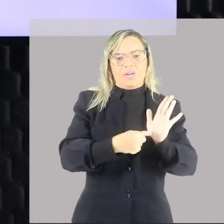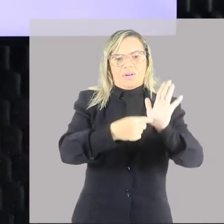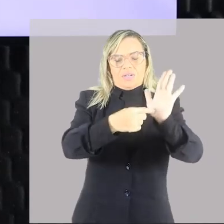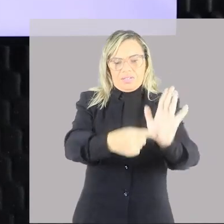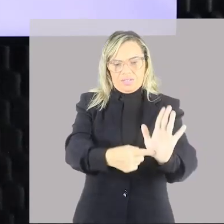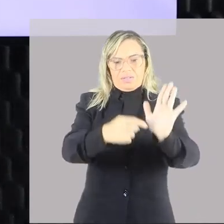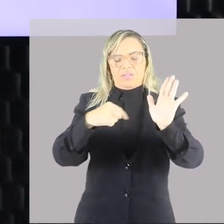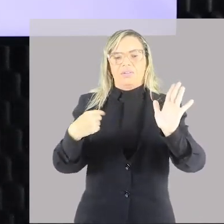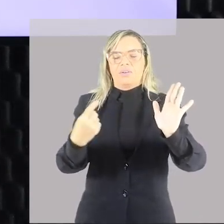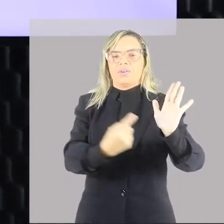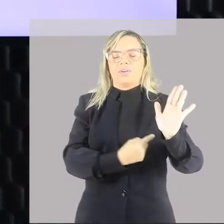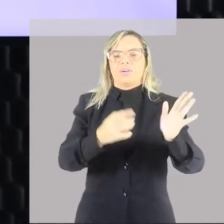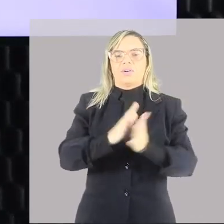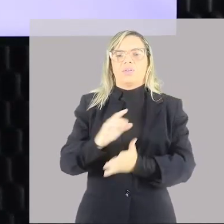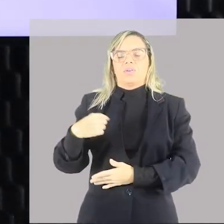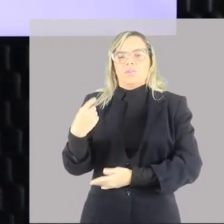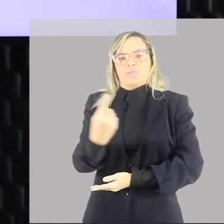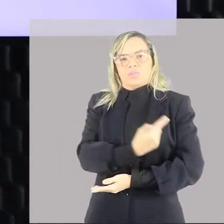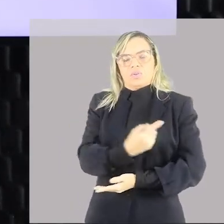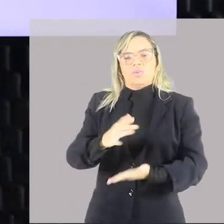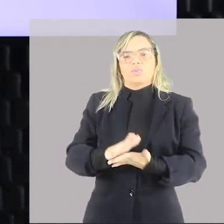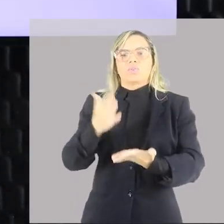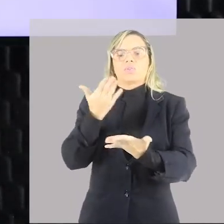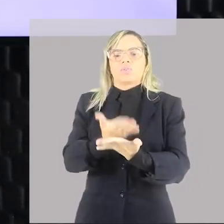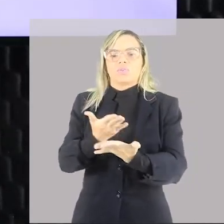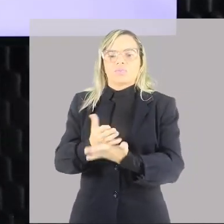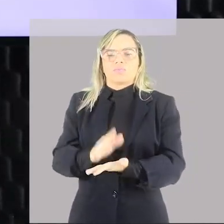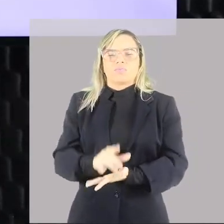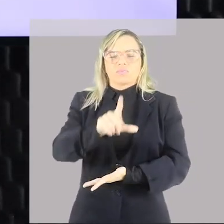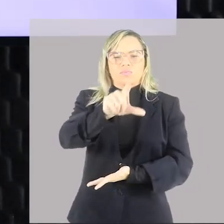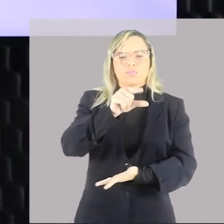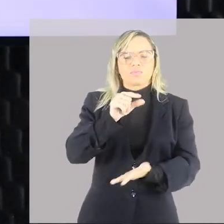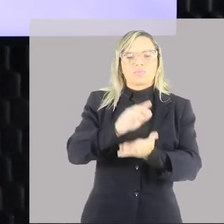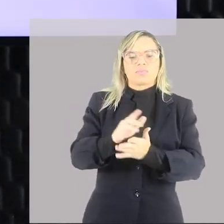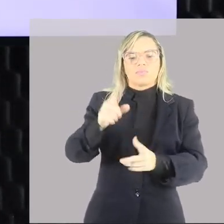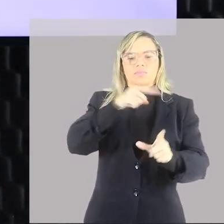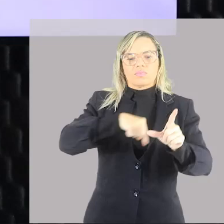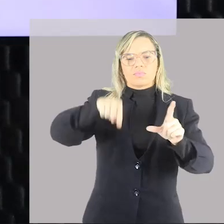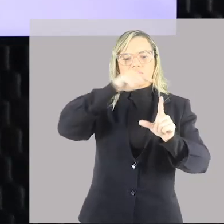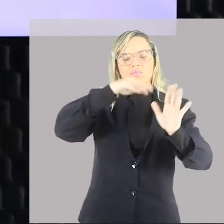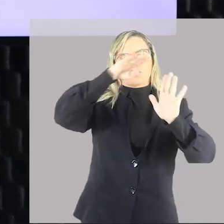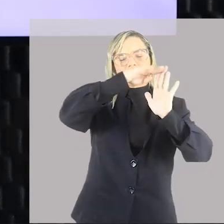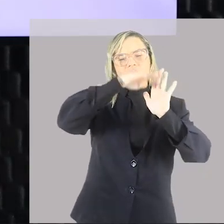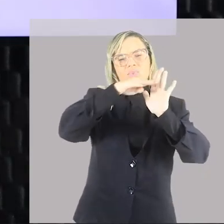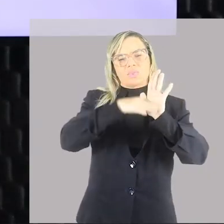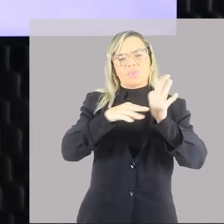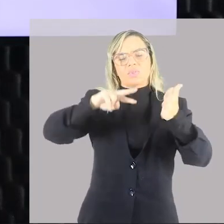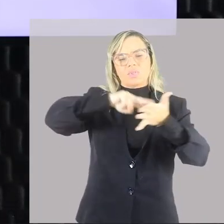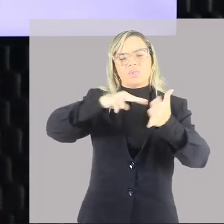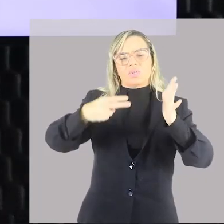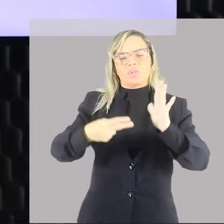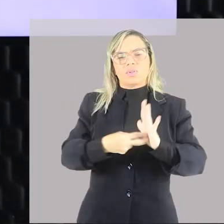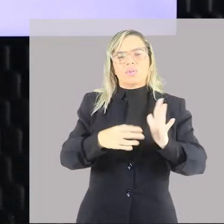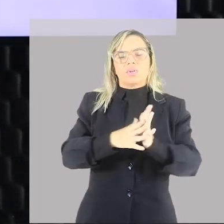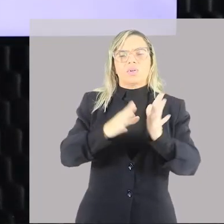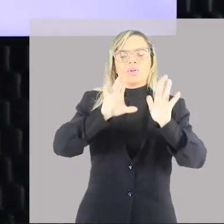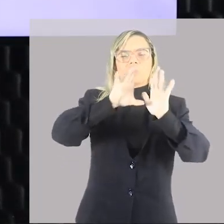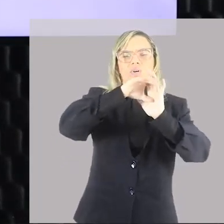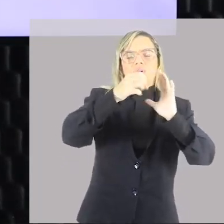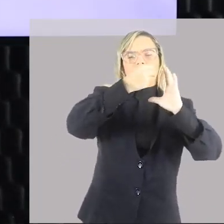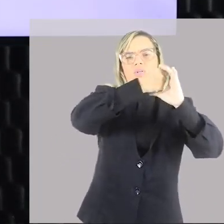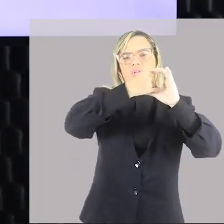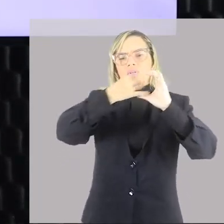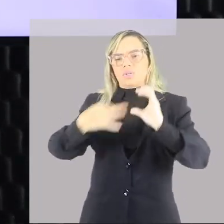nós. Então, nosso trabalho é pegar essas alternativas e encaixarmos num significado, num conceito, em um elemento que eu